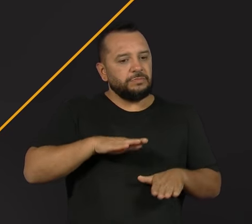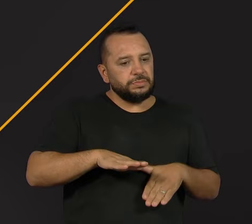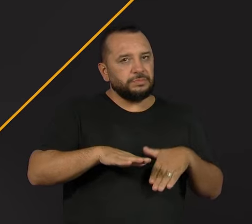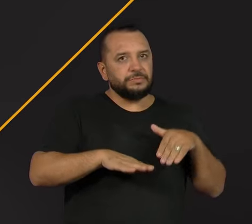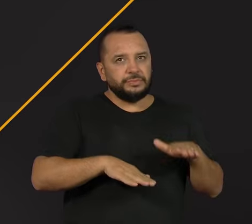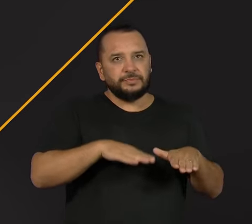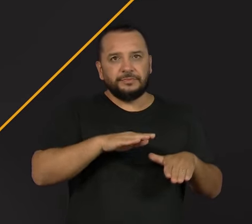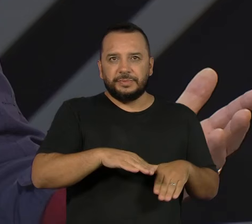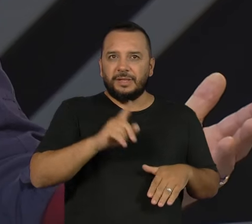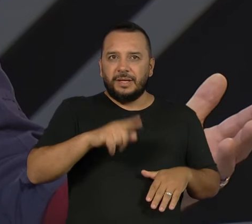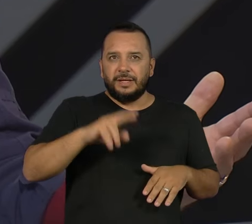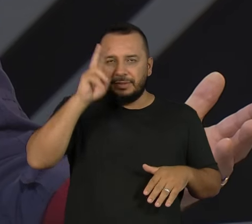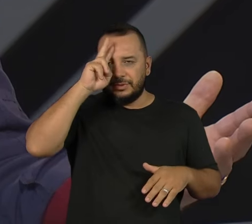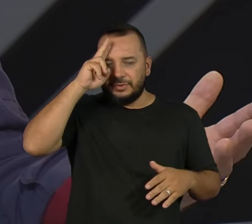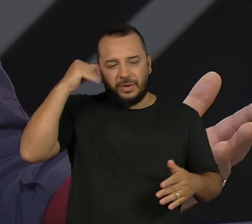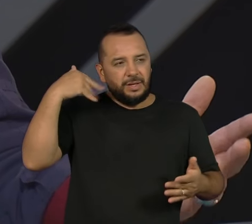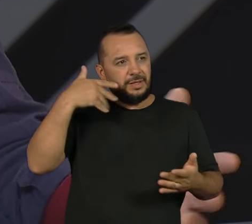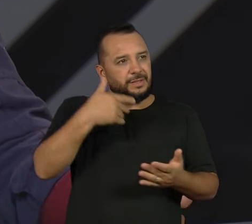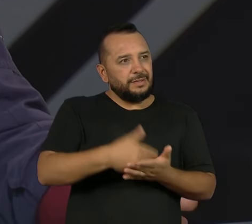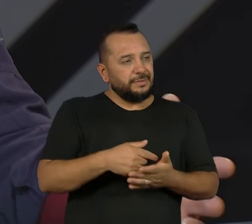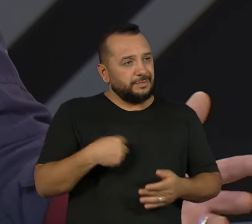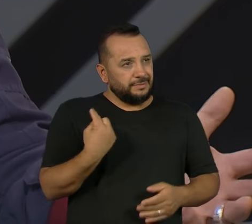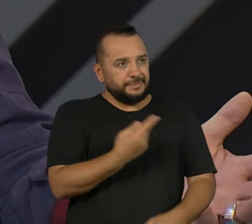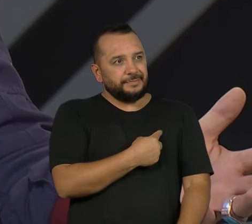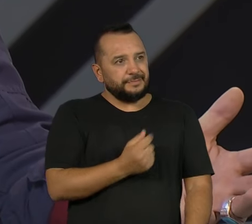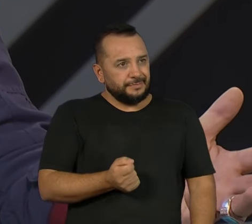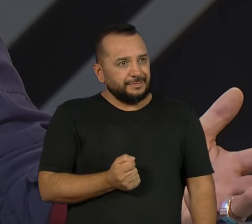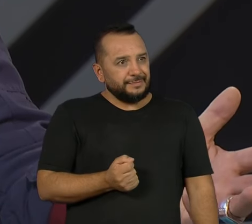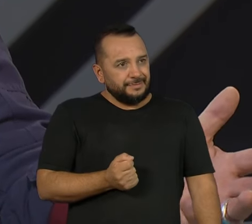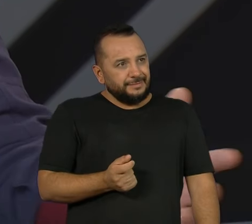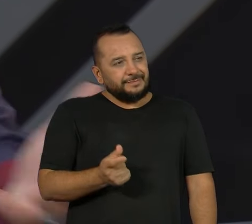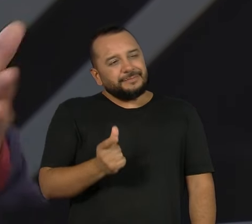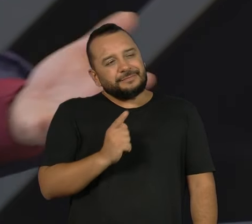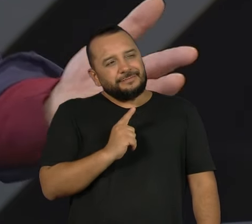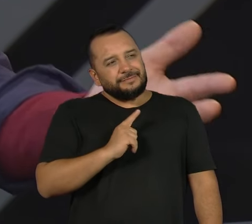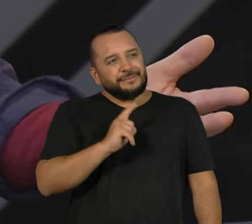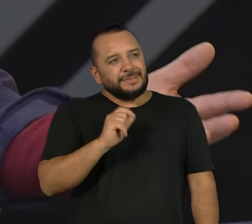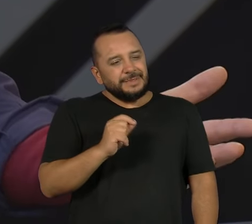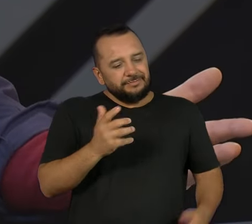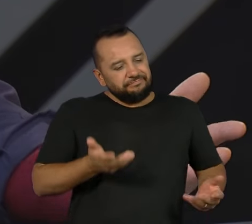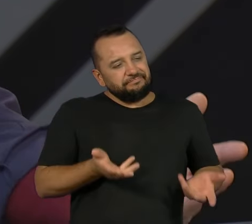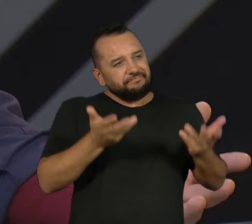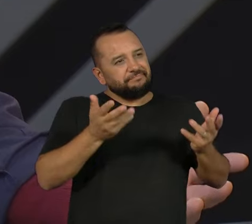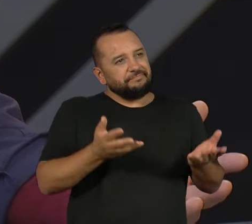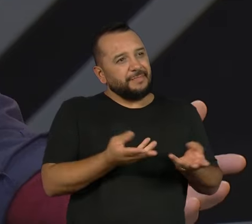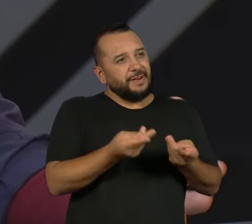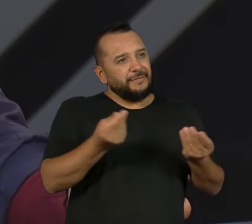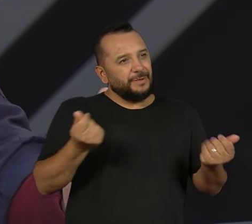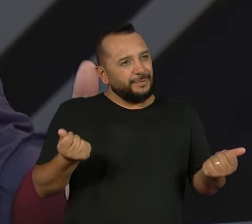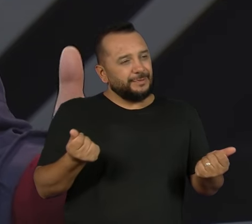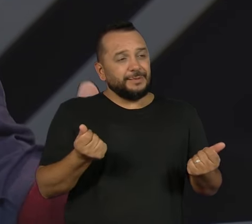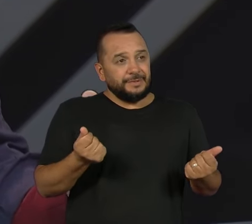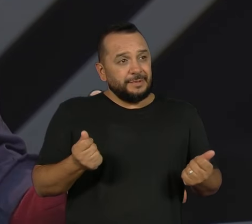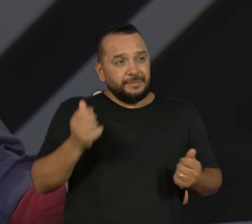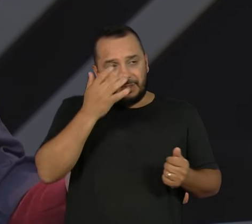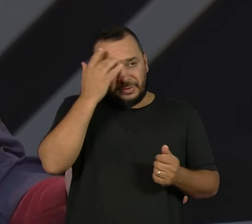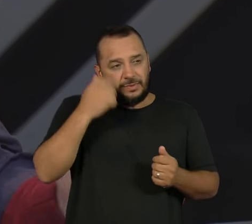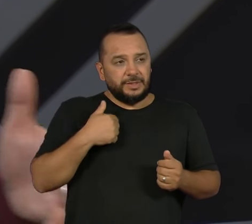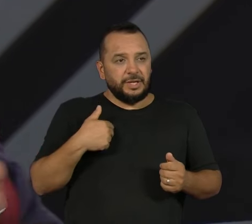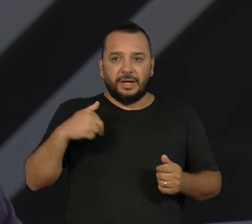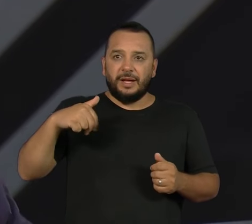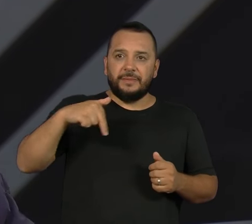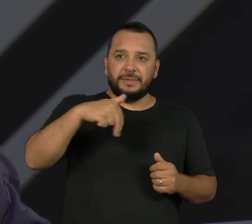ganho milenar na nossa espécie, que é de um requinte absoluto. Aí você olha as pessoas caminhando, as marchas